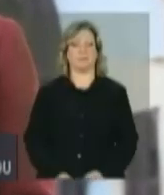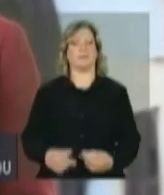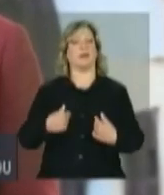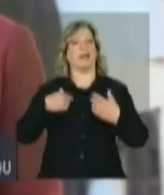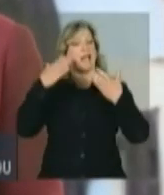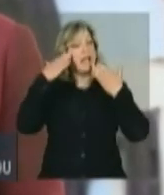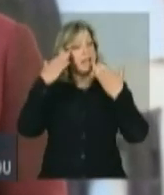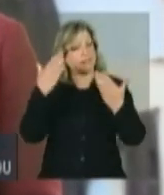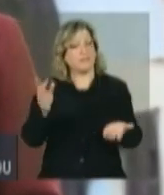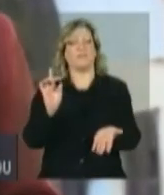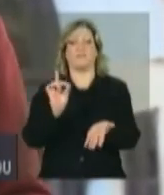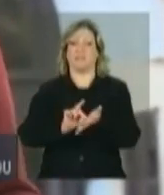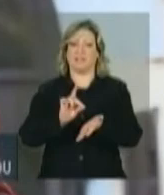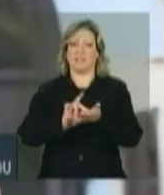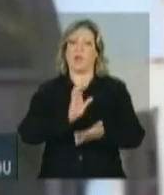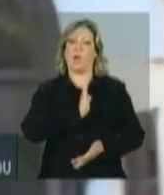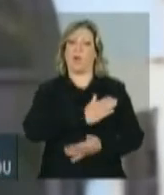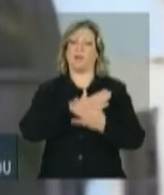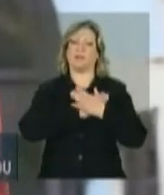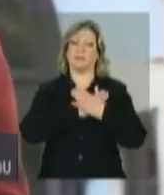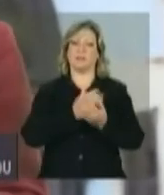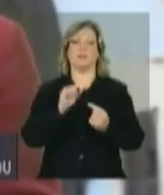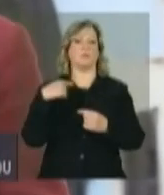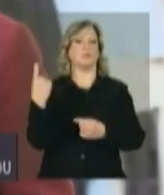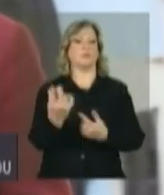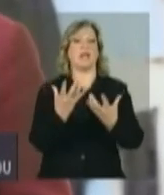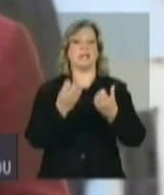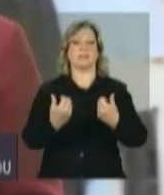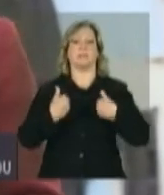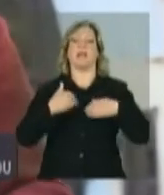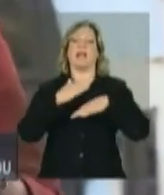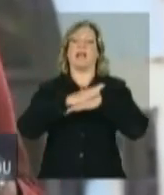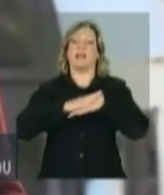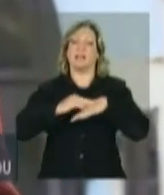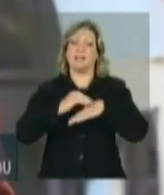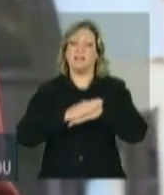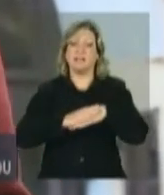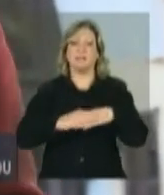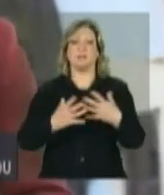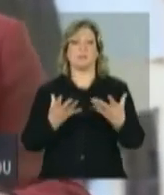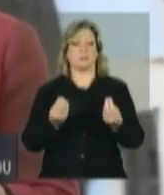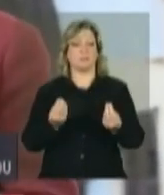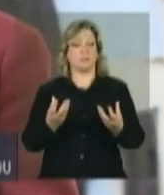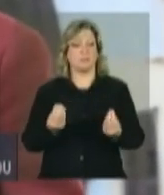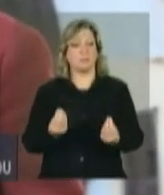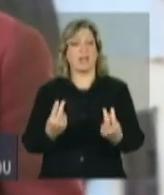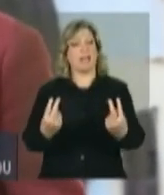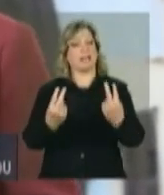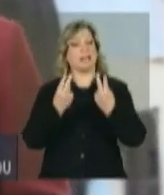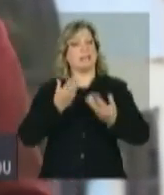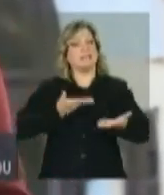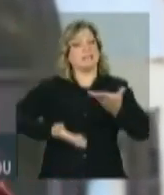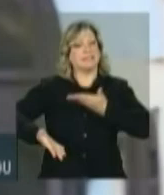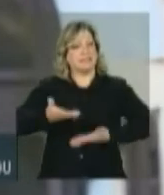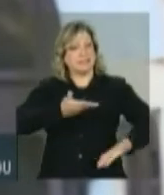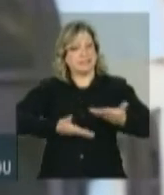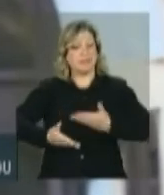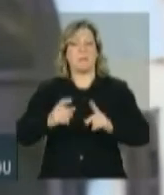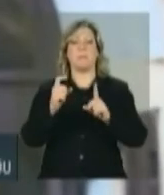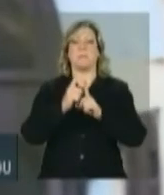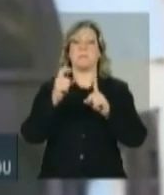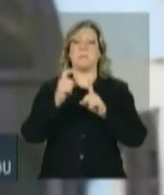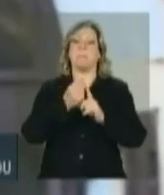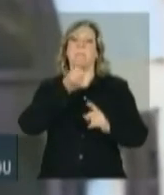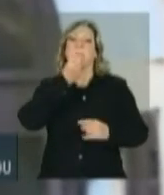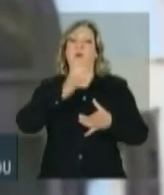Agradeço de coração a recepção calorosa, o carinho, a atenção, as palavras